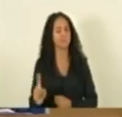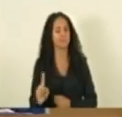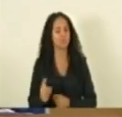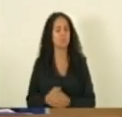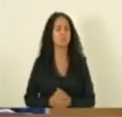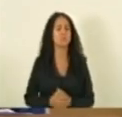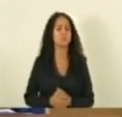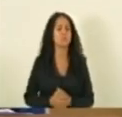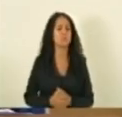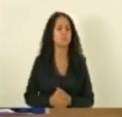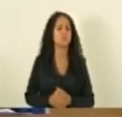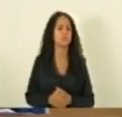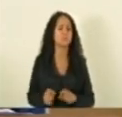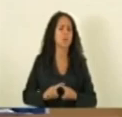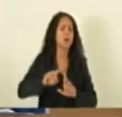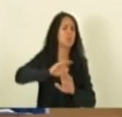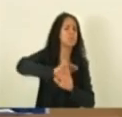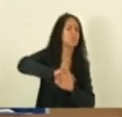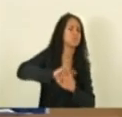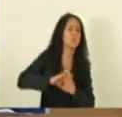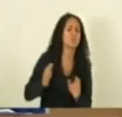A motivação ali não é